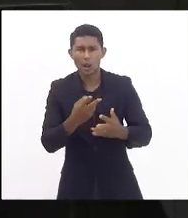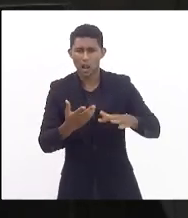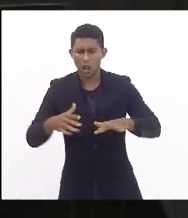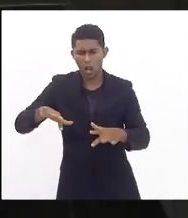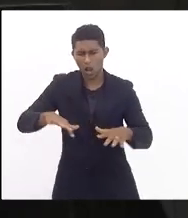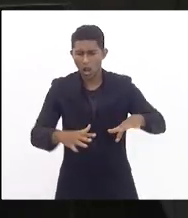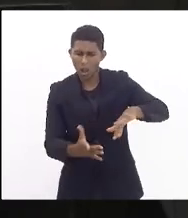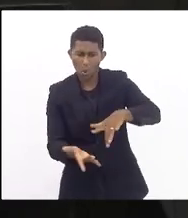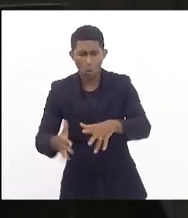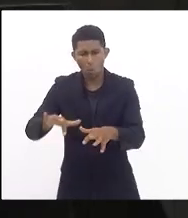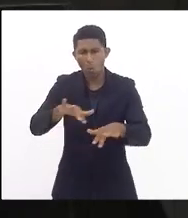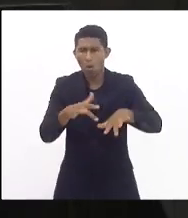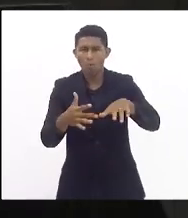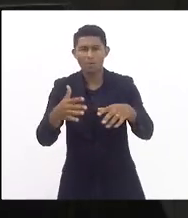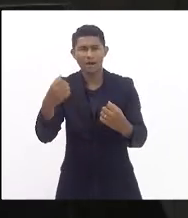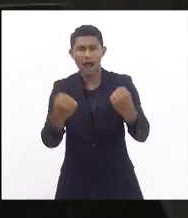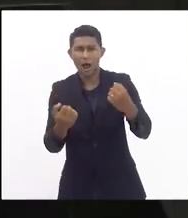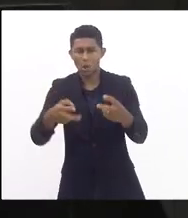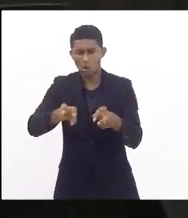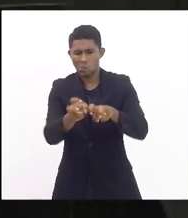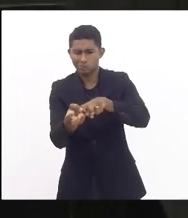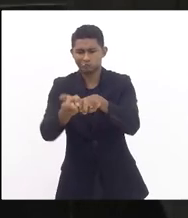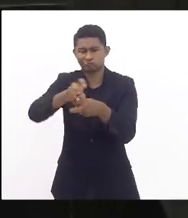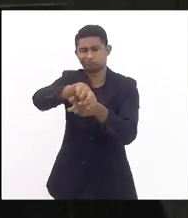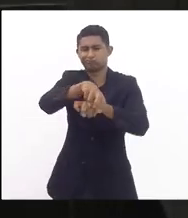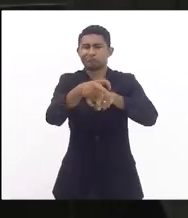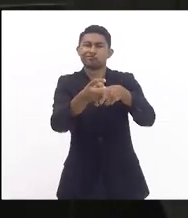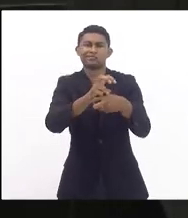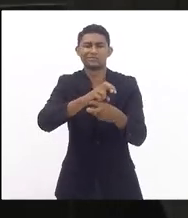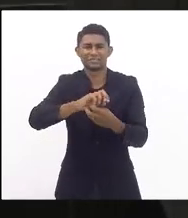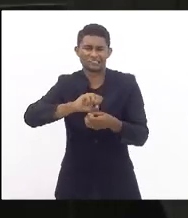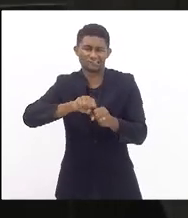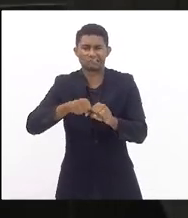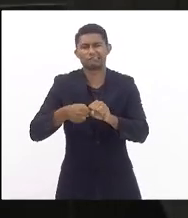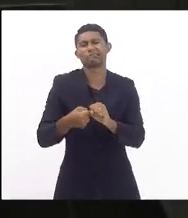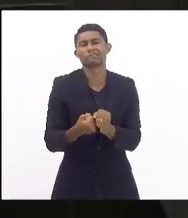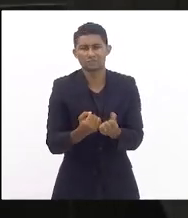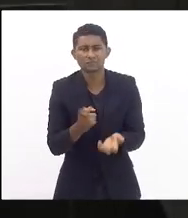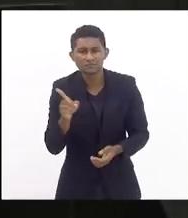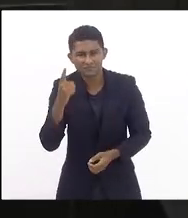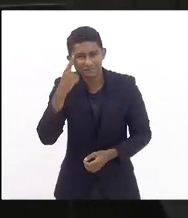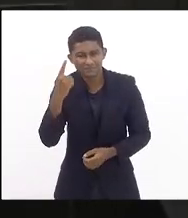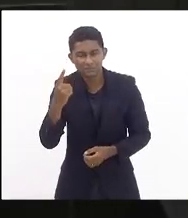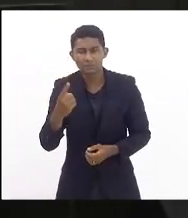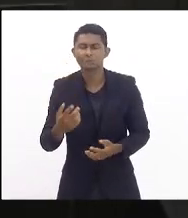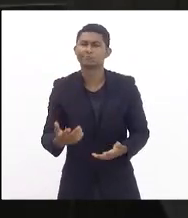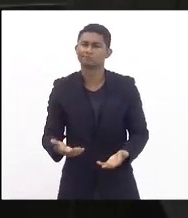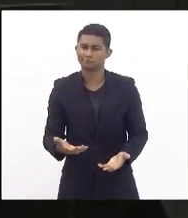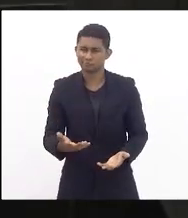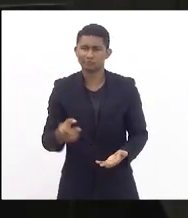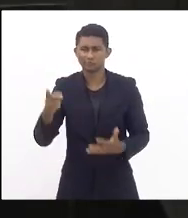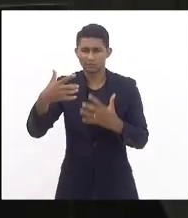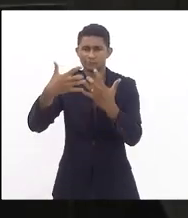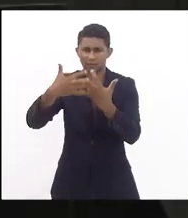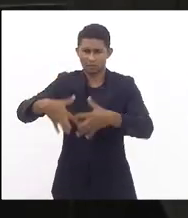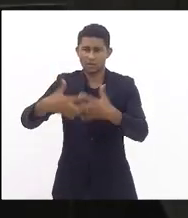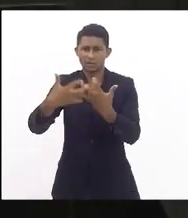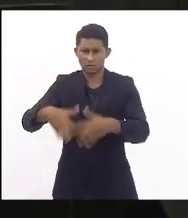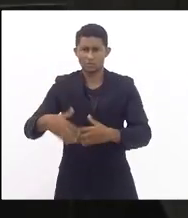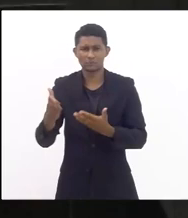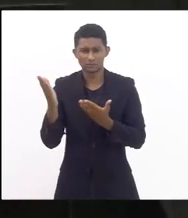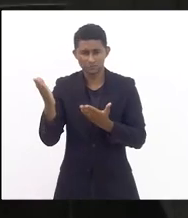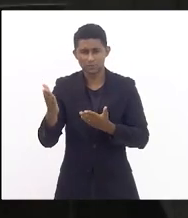empilhados de um quantitativo tão grande. Então, pegando aqui Petrópolis como